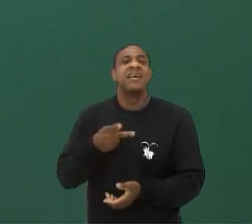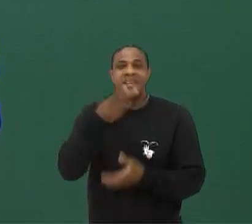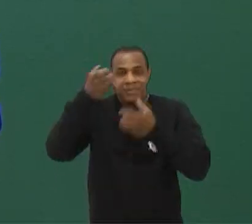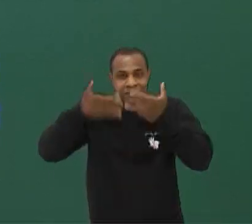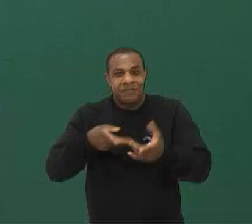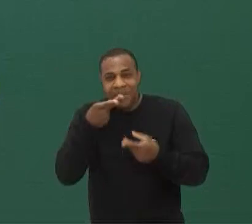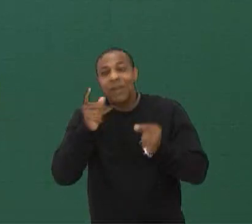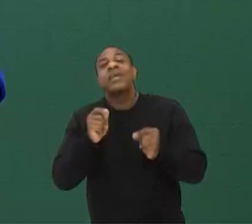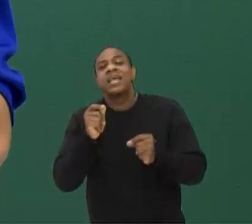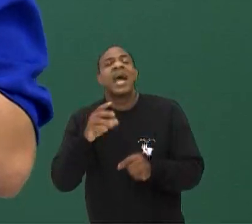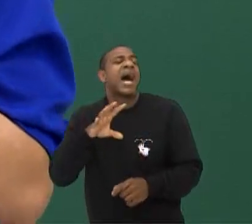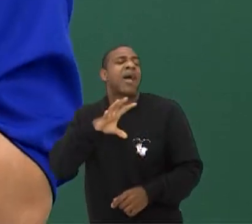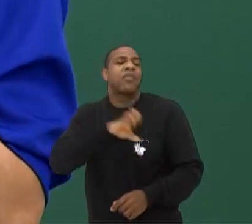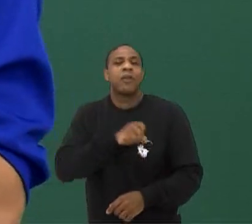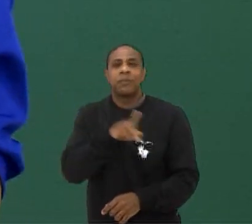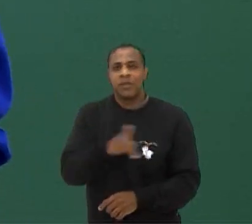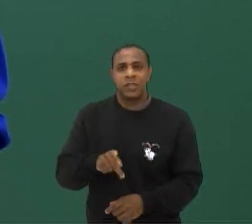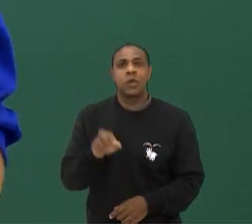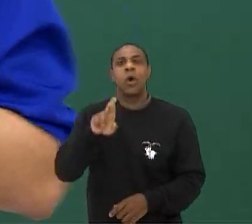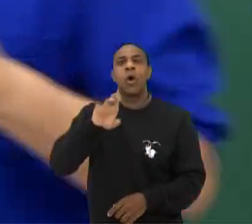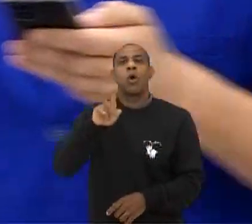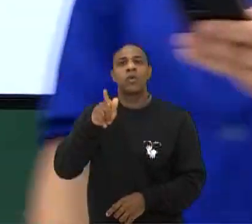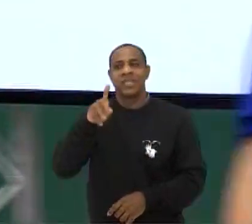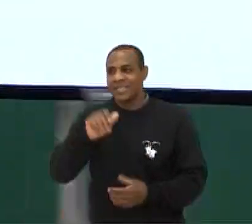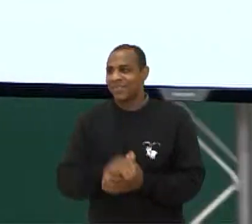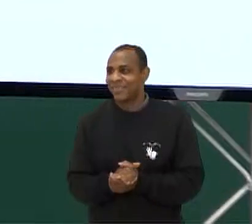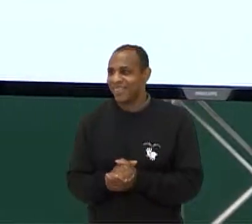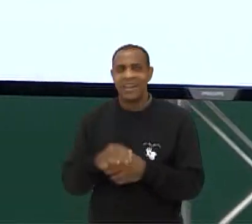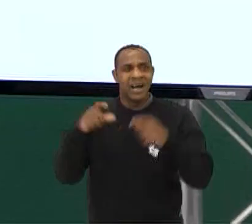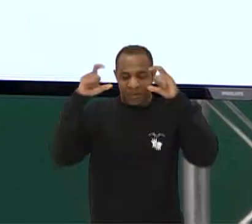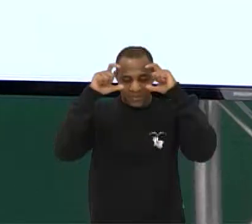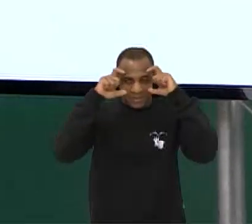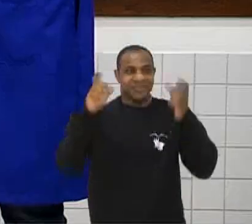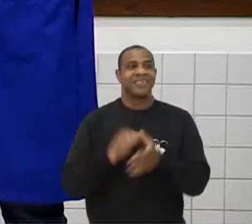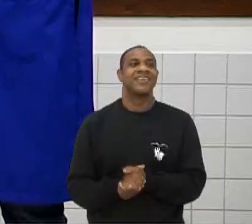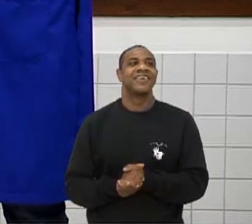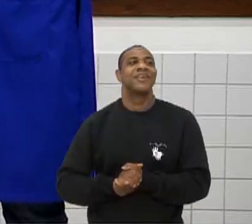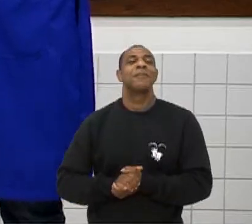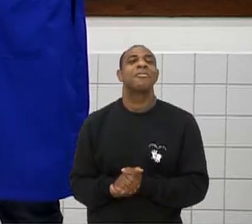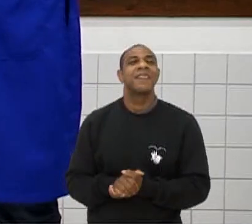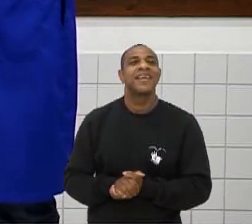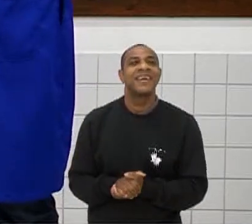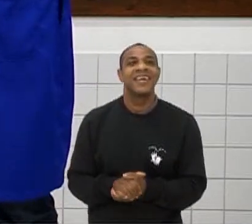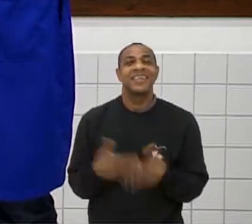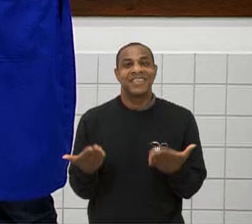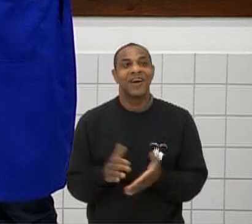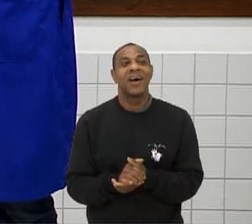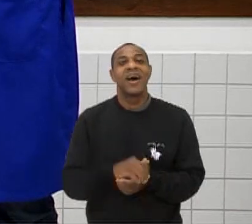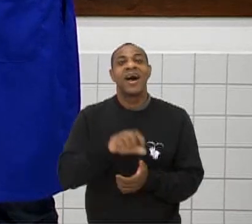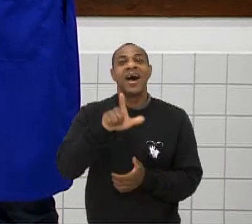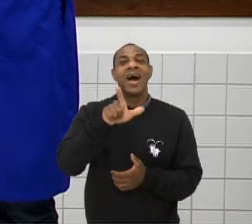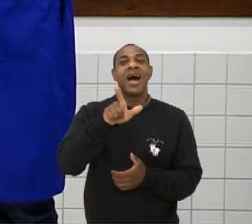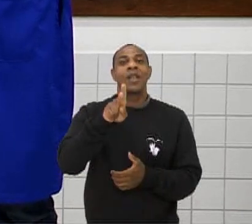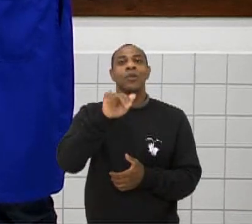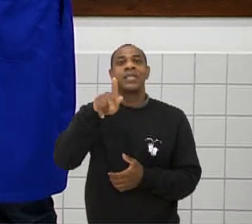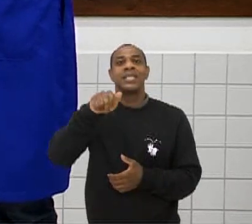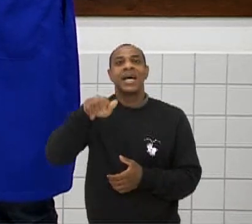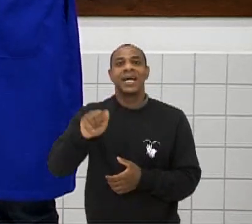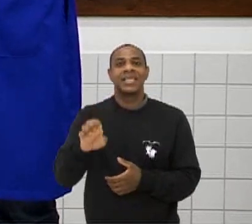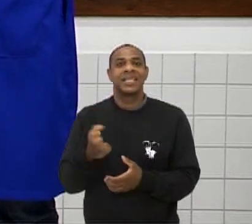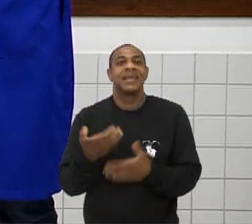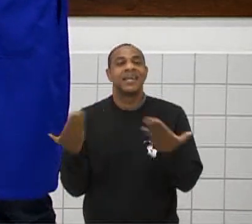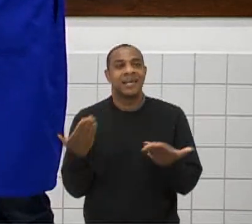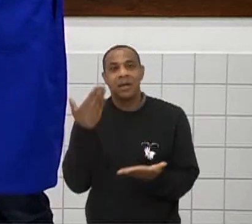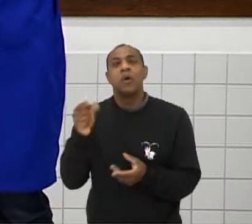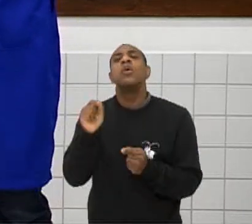não perde nenhuma aula. Boa. E eu também adoro a presença de você, aluno. Ei, Luciane Schmitz, o que aconteceu